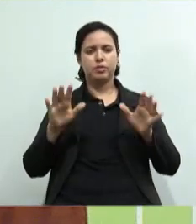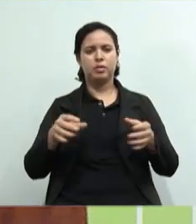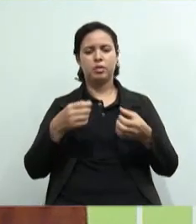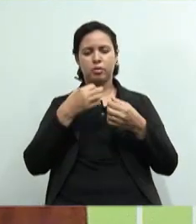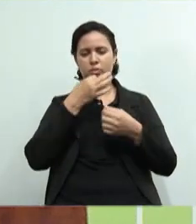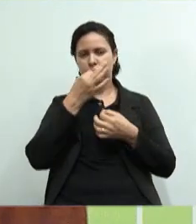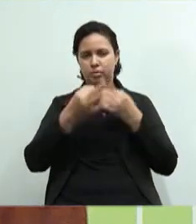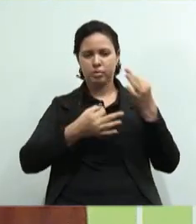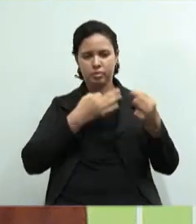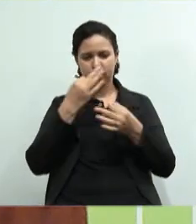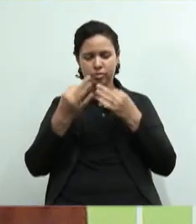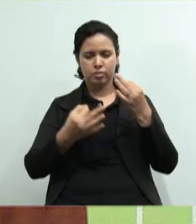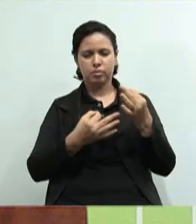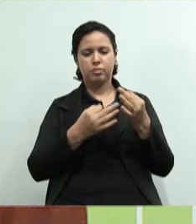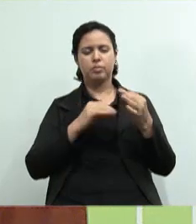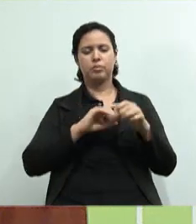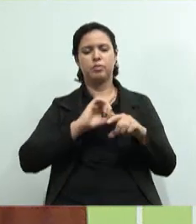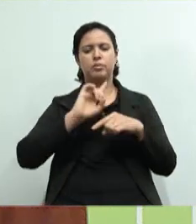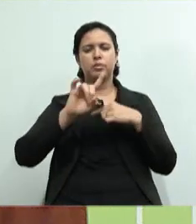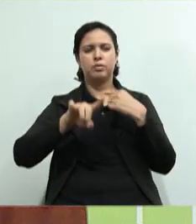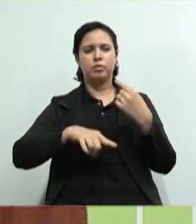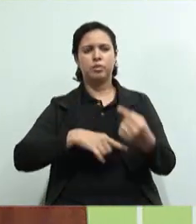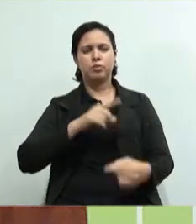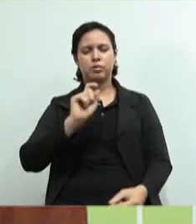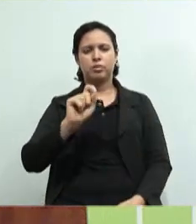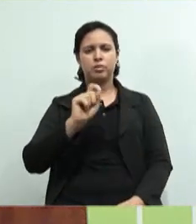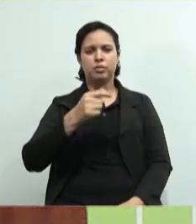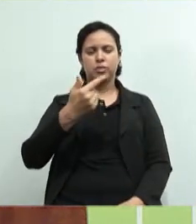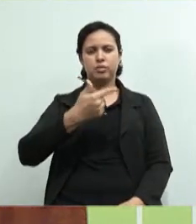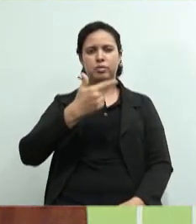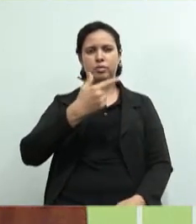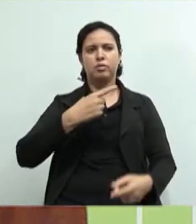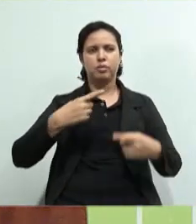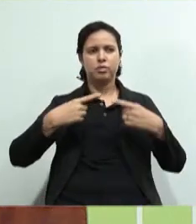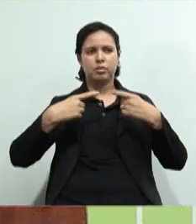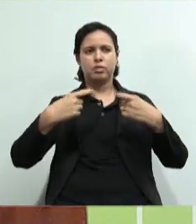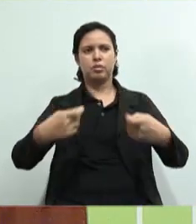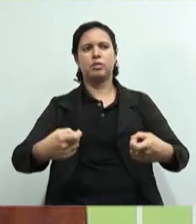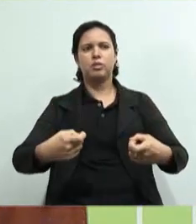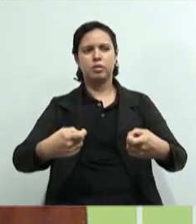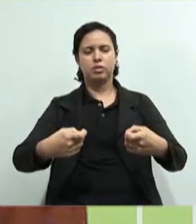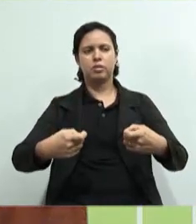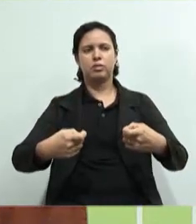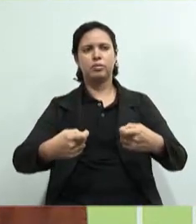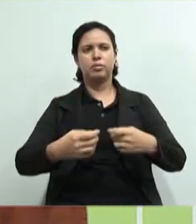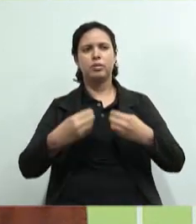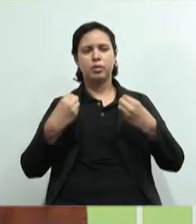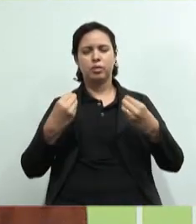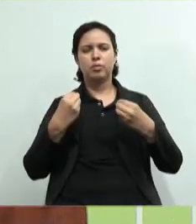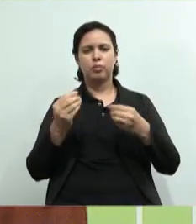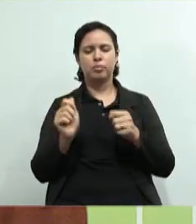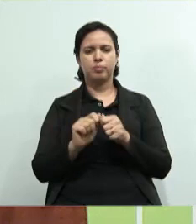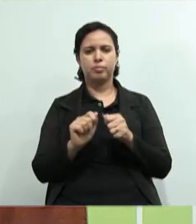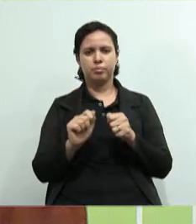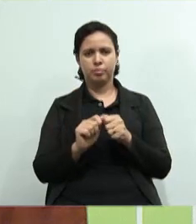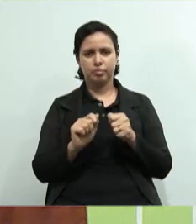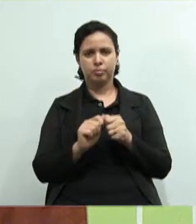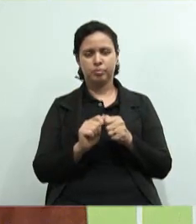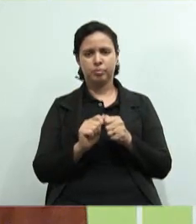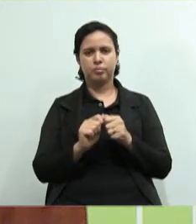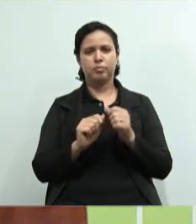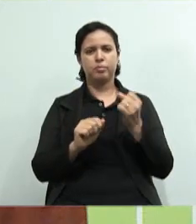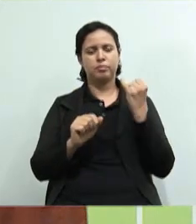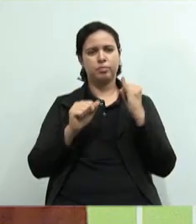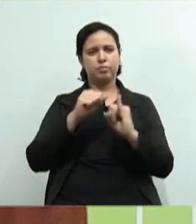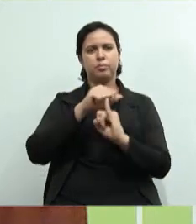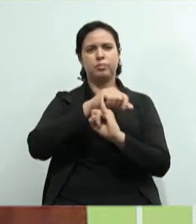aqui, depois da Segunda Guerra, né? Então, como fazer aquelas ilhazinhas